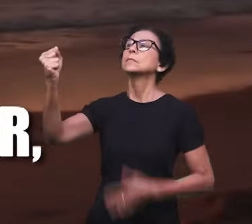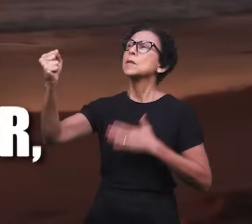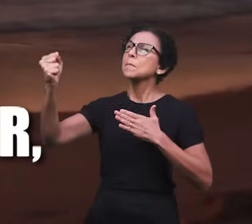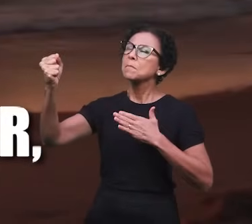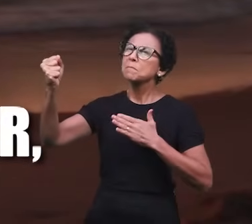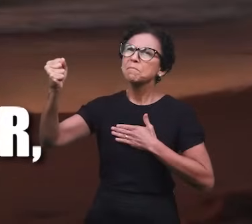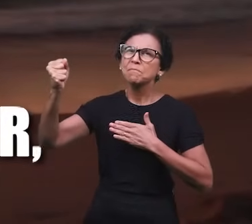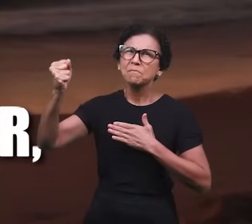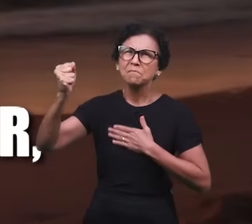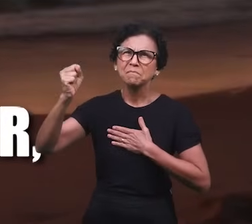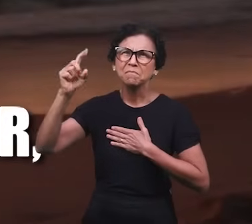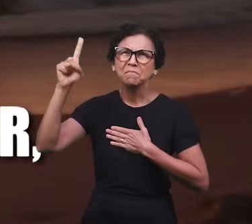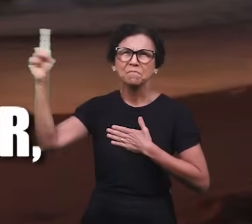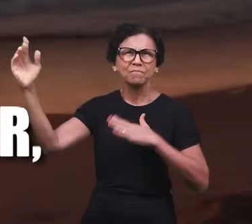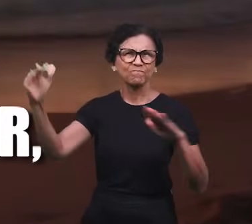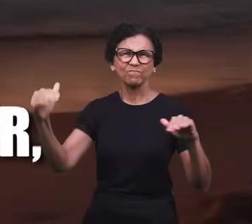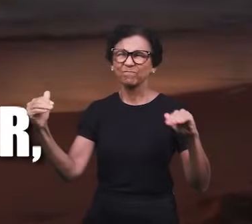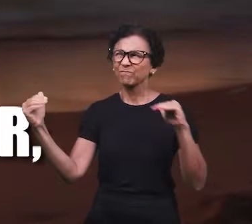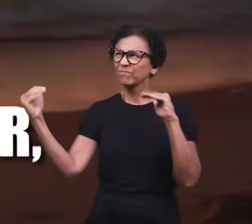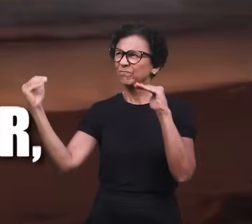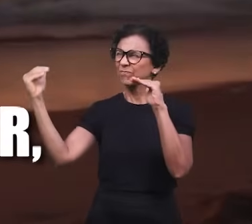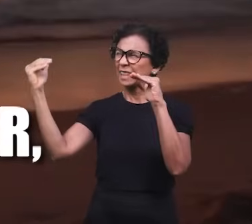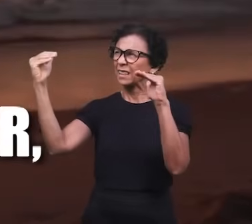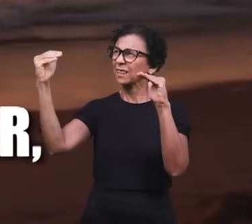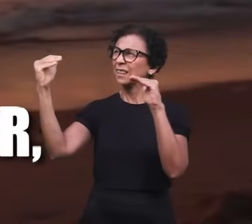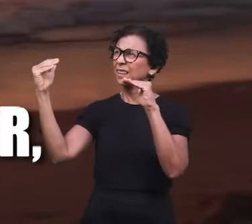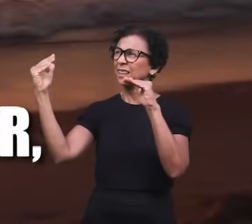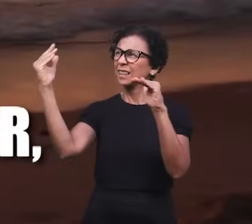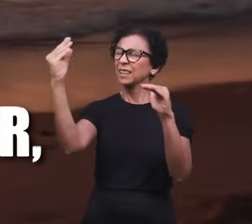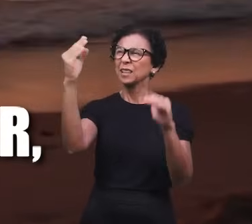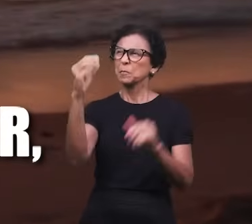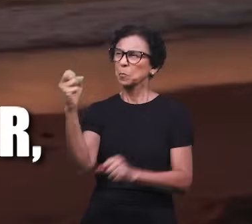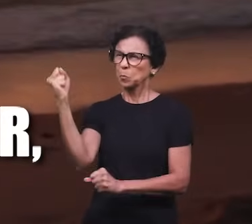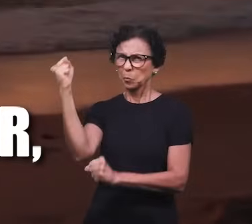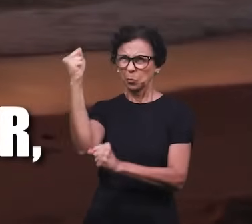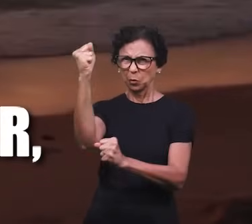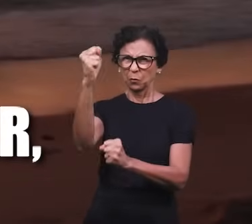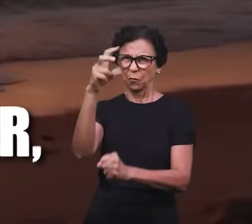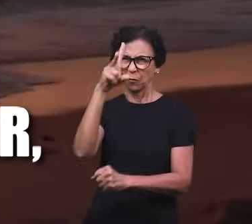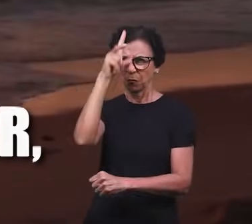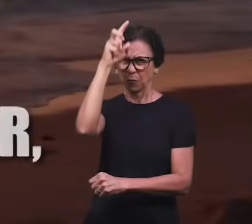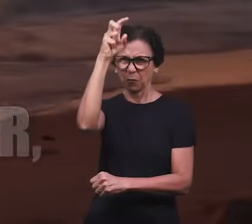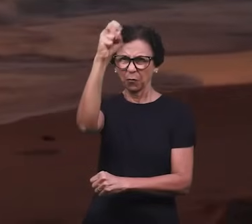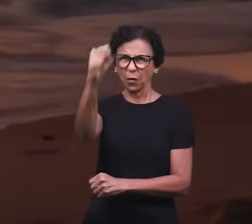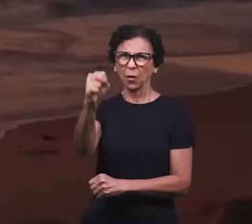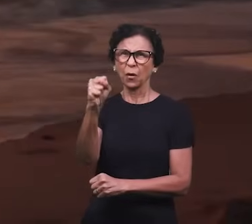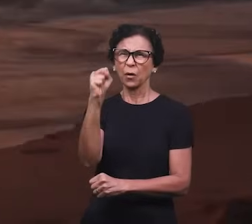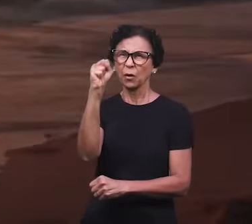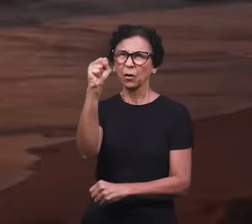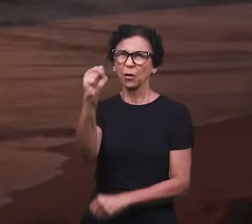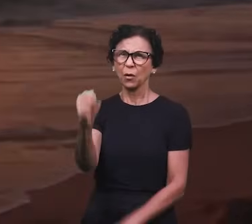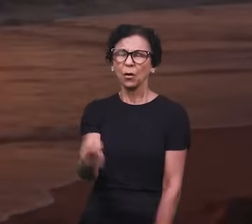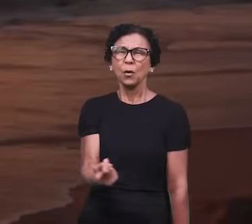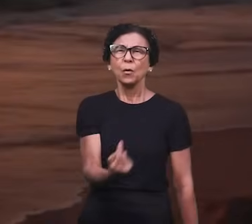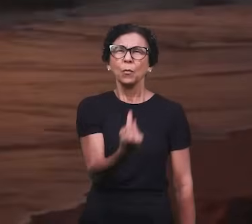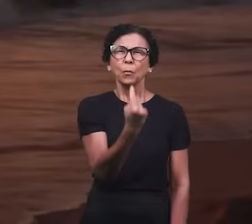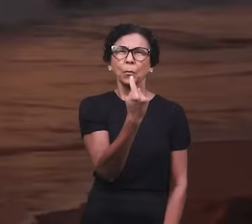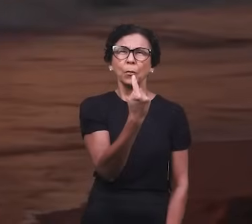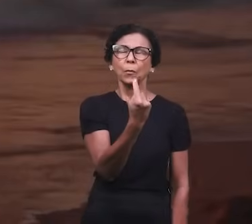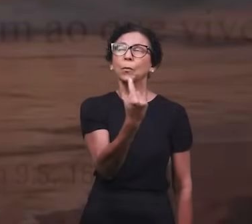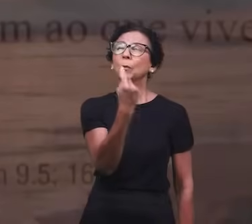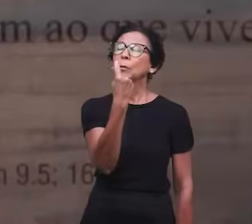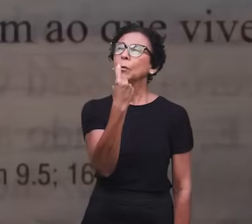Este é meu Deus, soberando em força e poder. O único